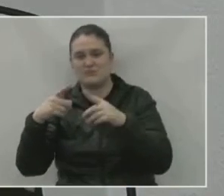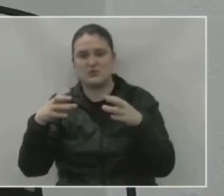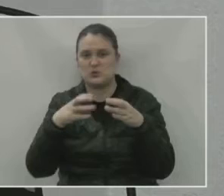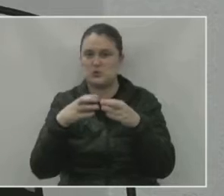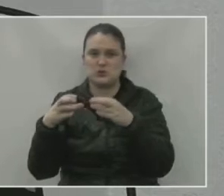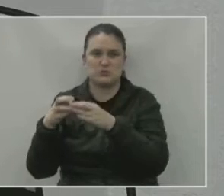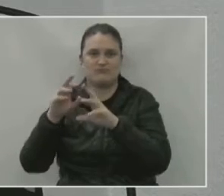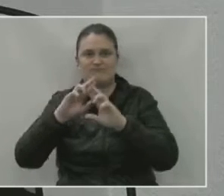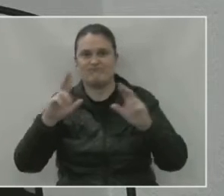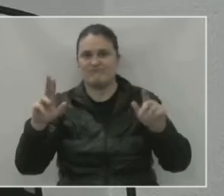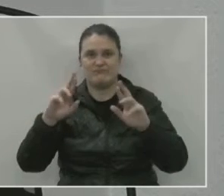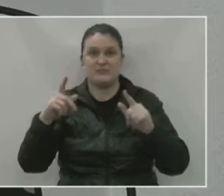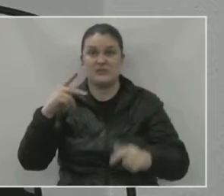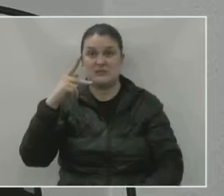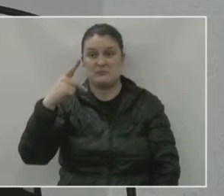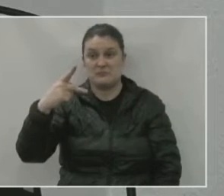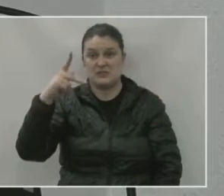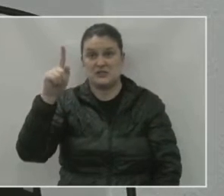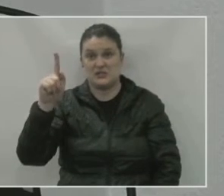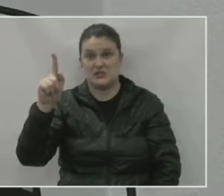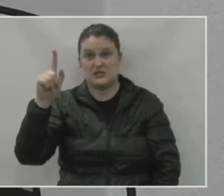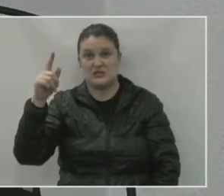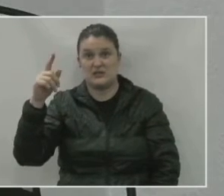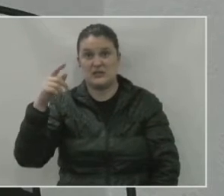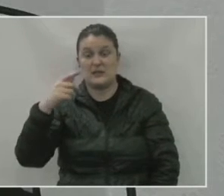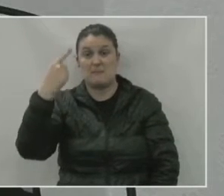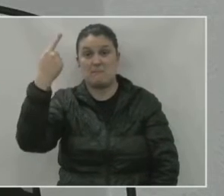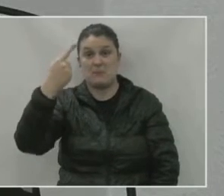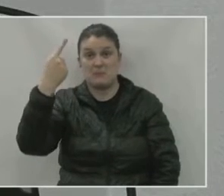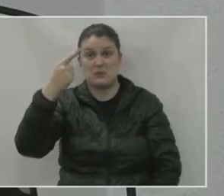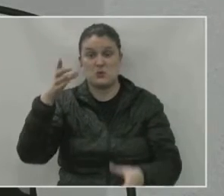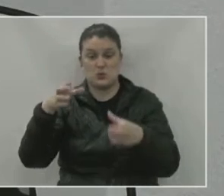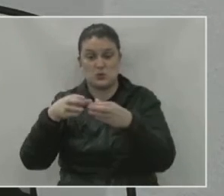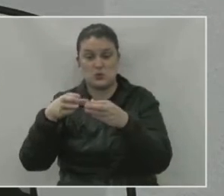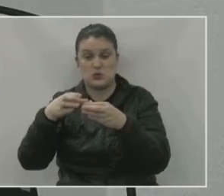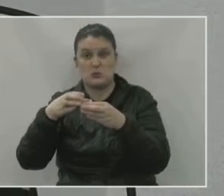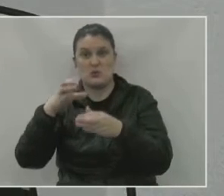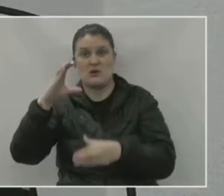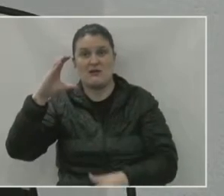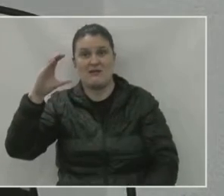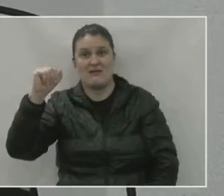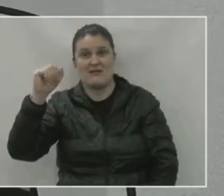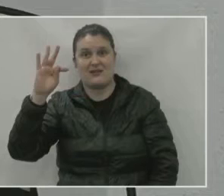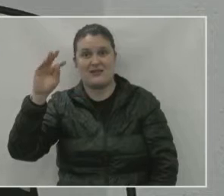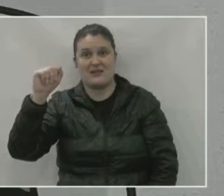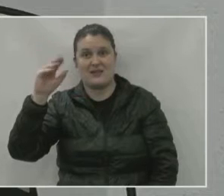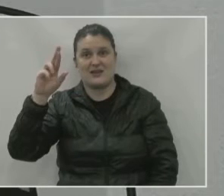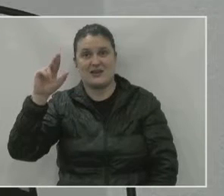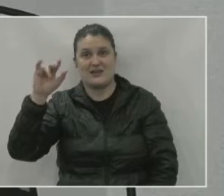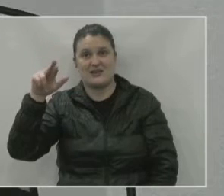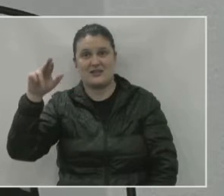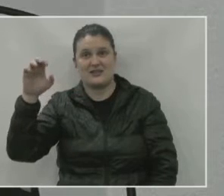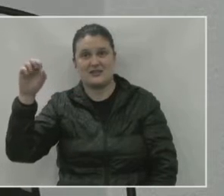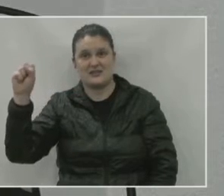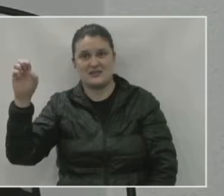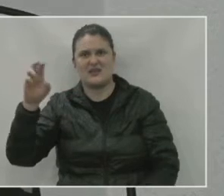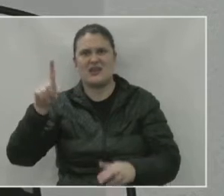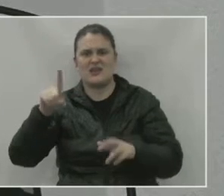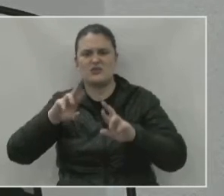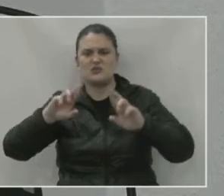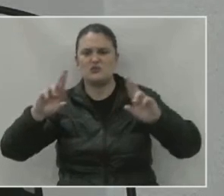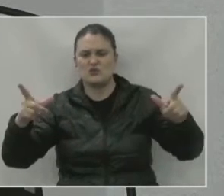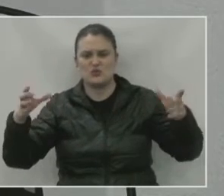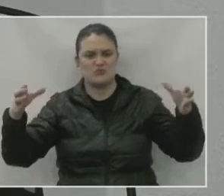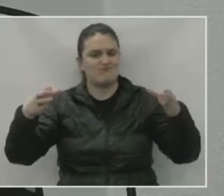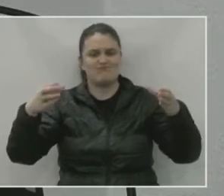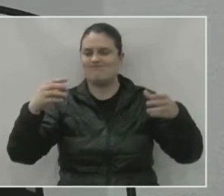são diversos. PGC, primeiro grupo catarinense, e o PCC, primeiro comando da capital. Então, são duas facções